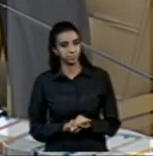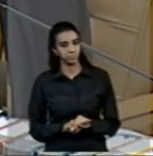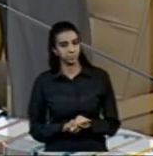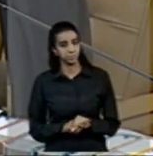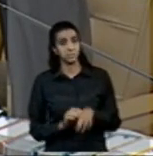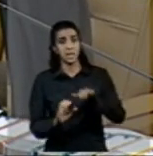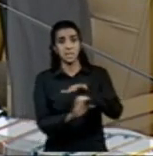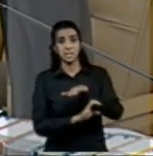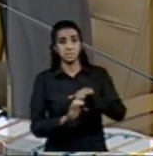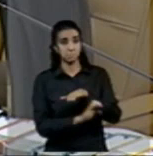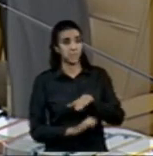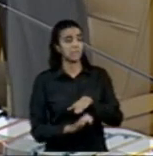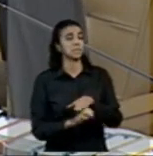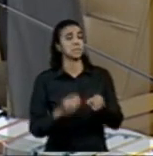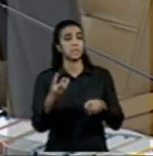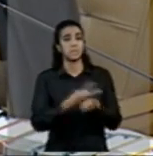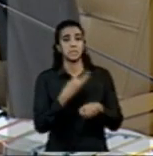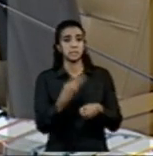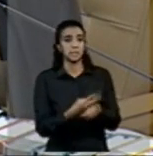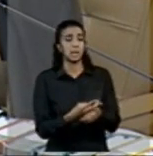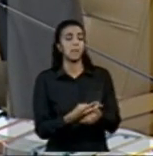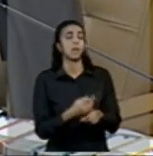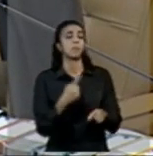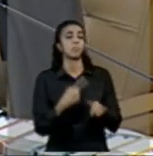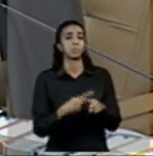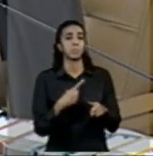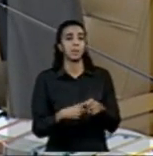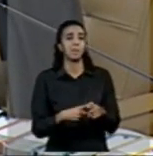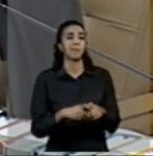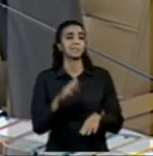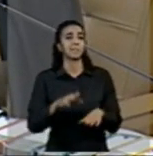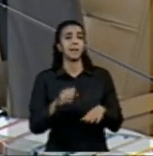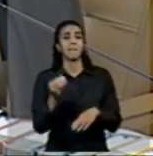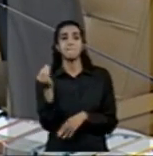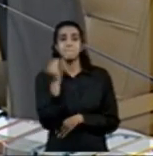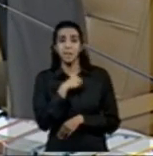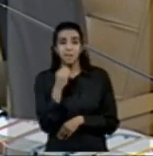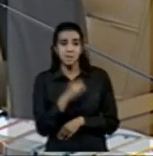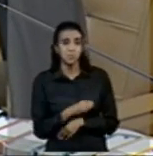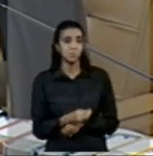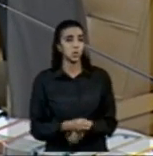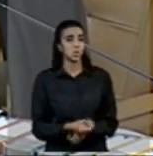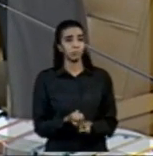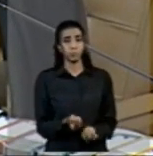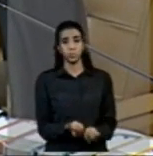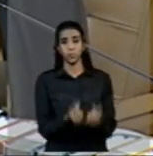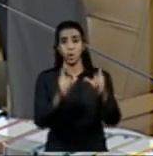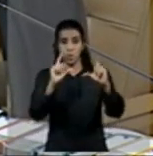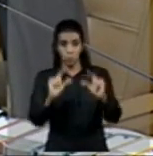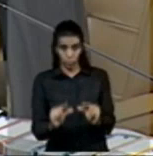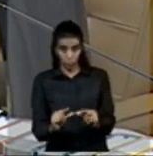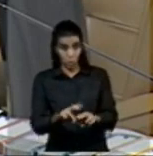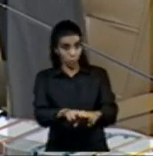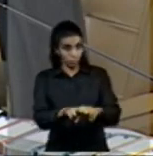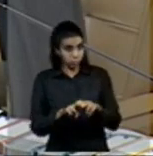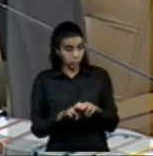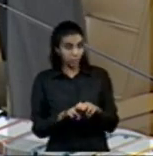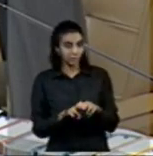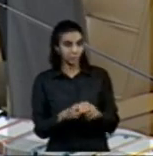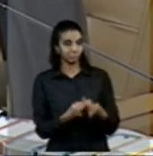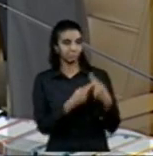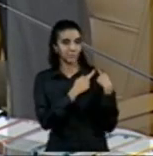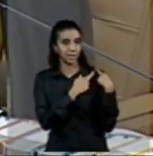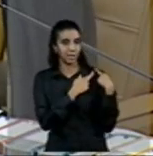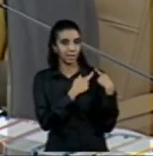execuibilidade das empresas terceirizadas, que por seu frágil lastro financeiro tem sido responsável pelo